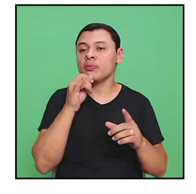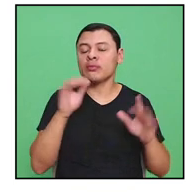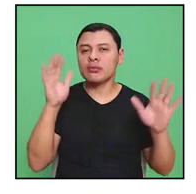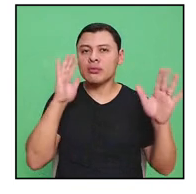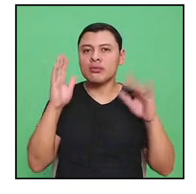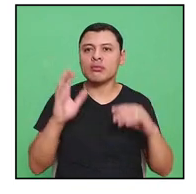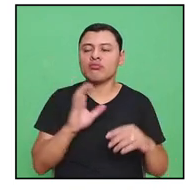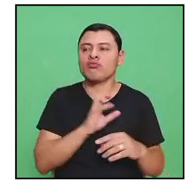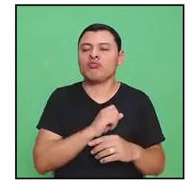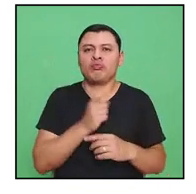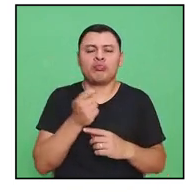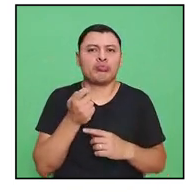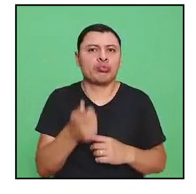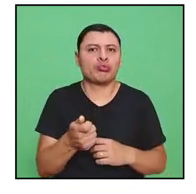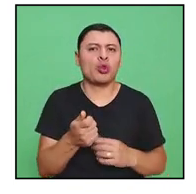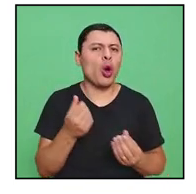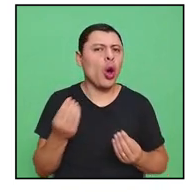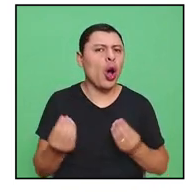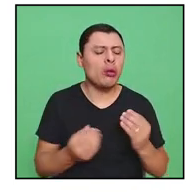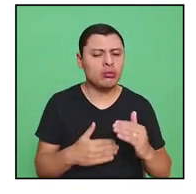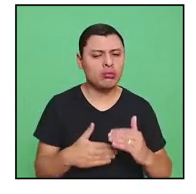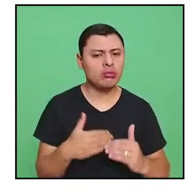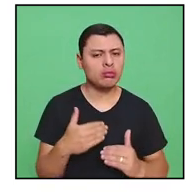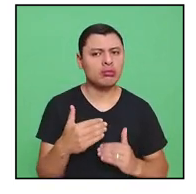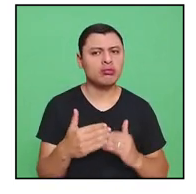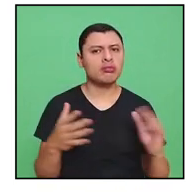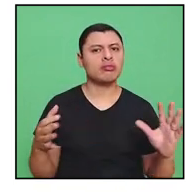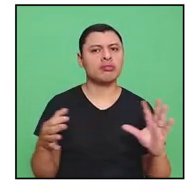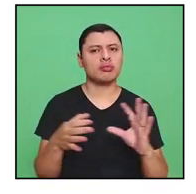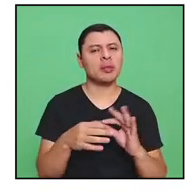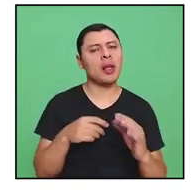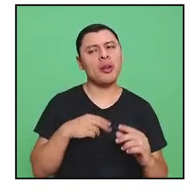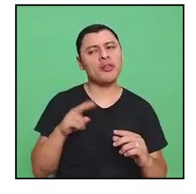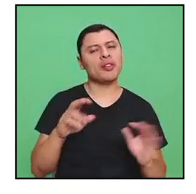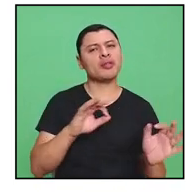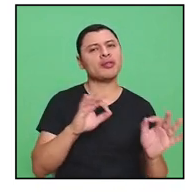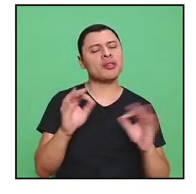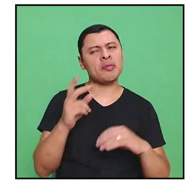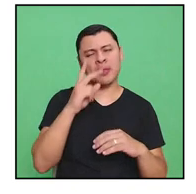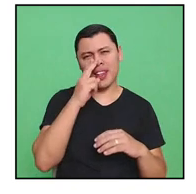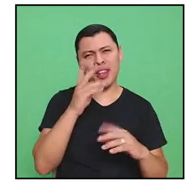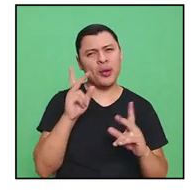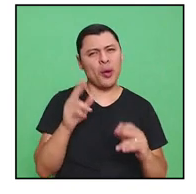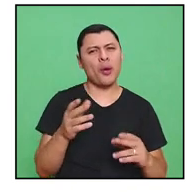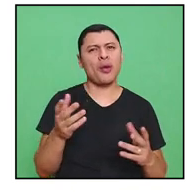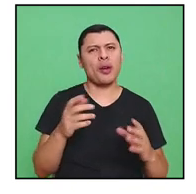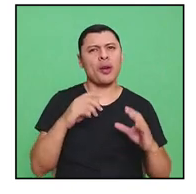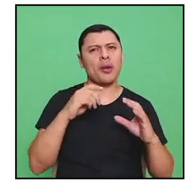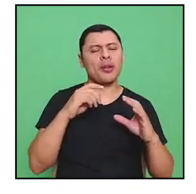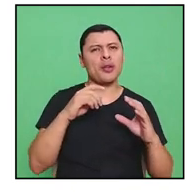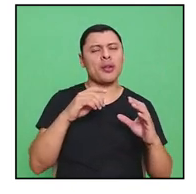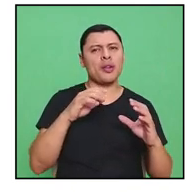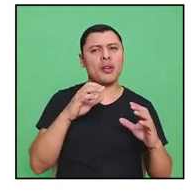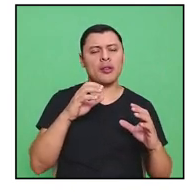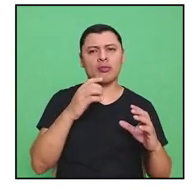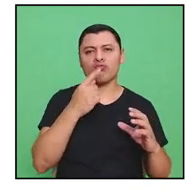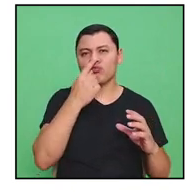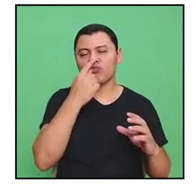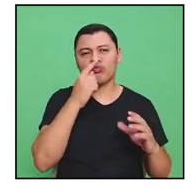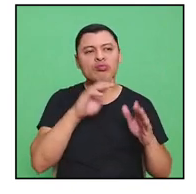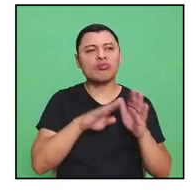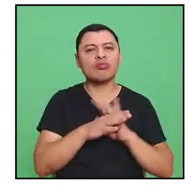afetos, como que elas se constroem, né? Eu fico muito com isso quando eu vejo esse vídeo. Pensar essa velocidade dos afetos, pensar que a velocidade do afeto, quando ele